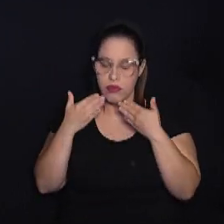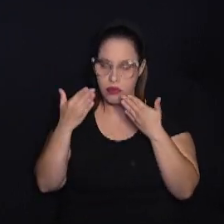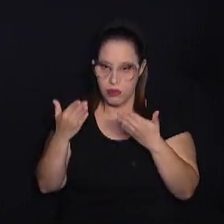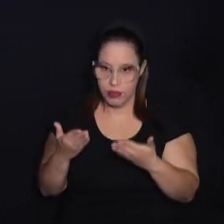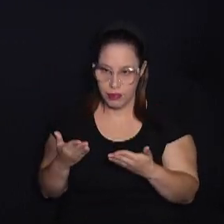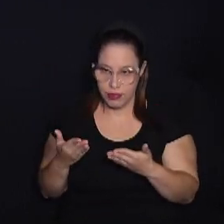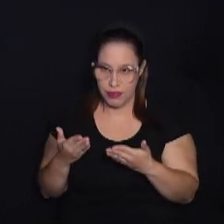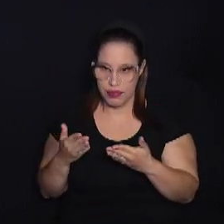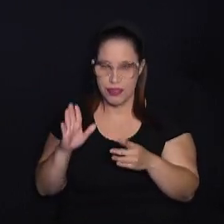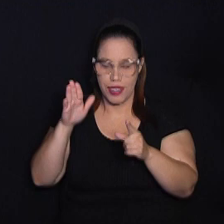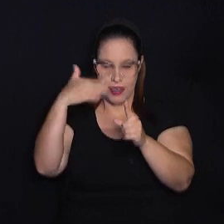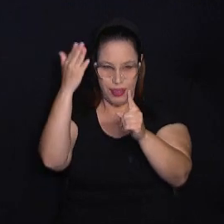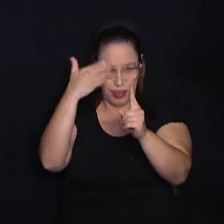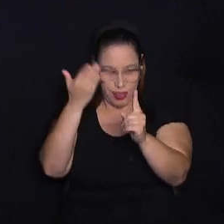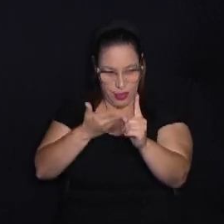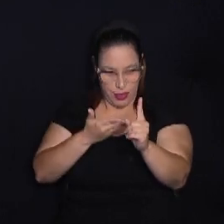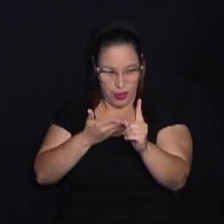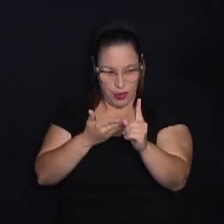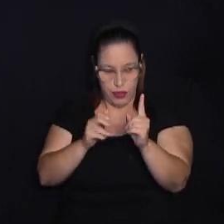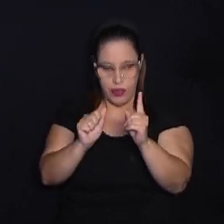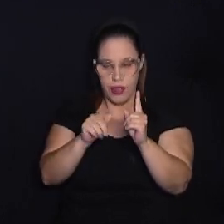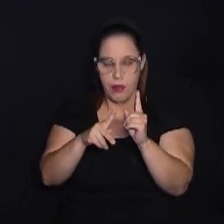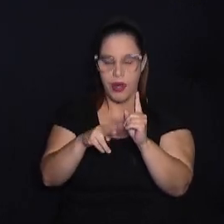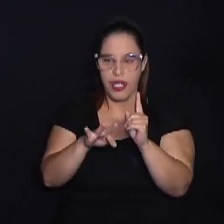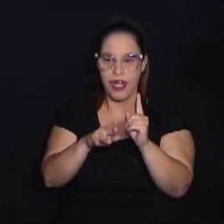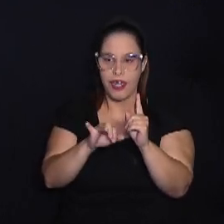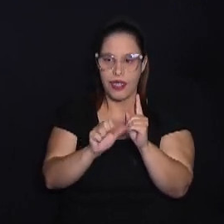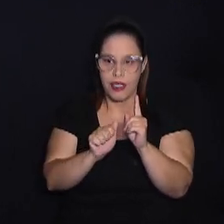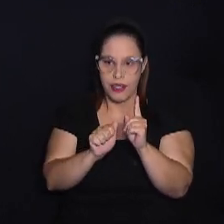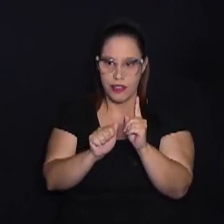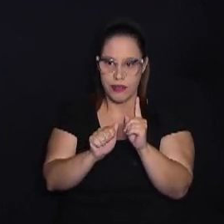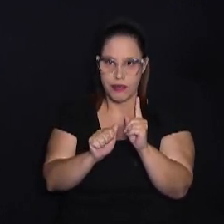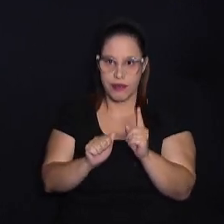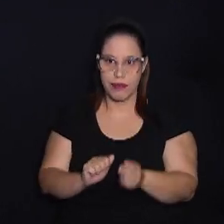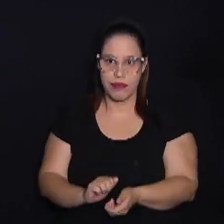nossa homenageada da noite, a Aparecida,